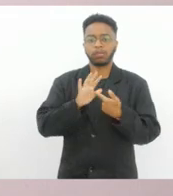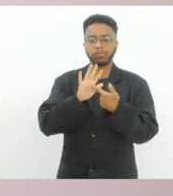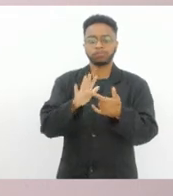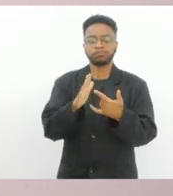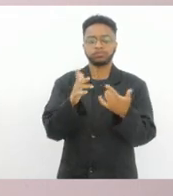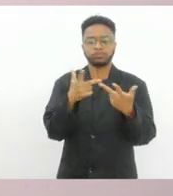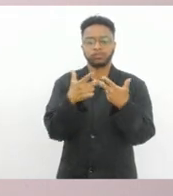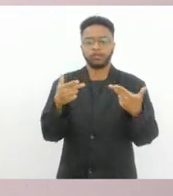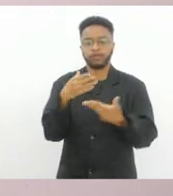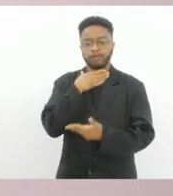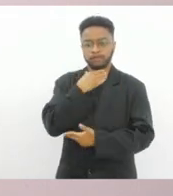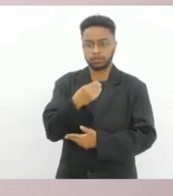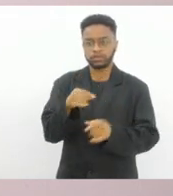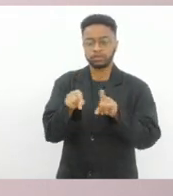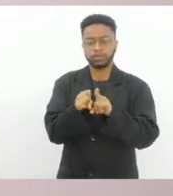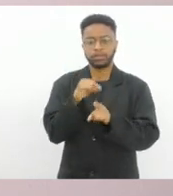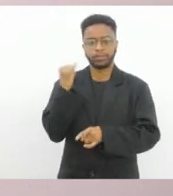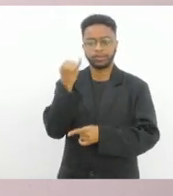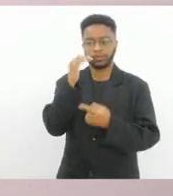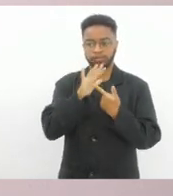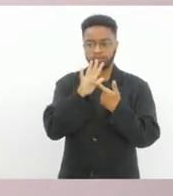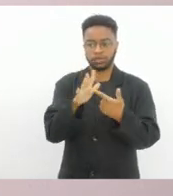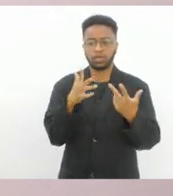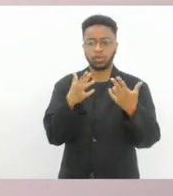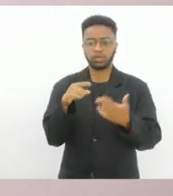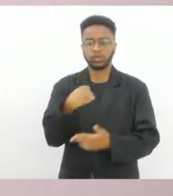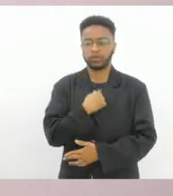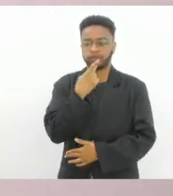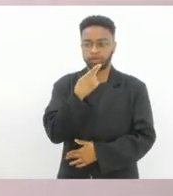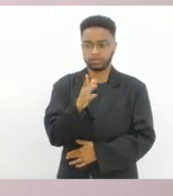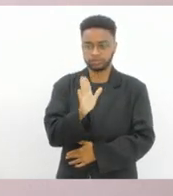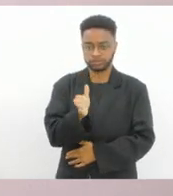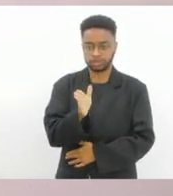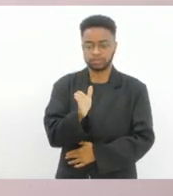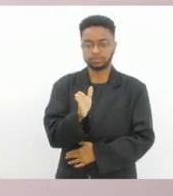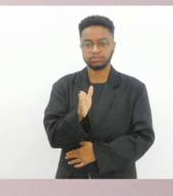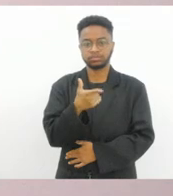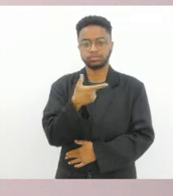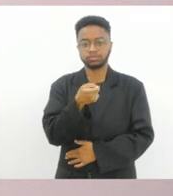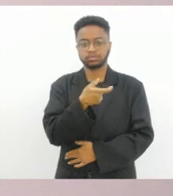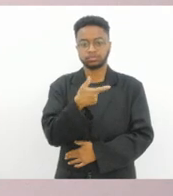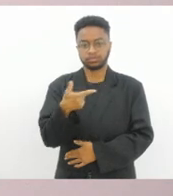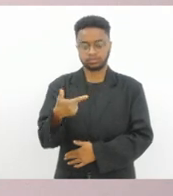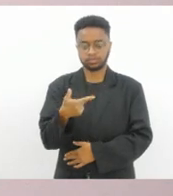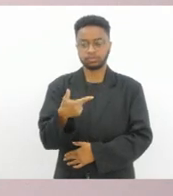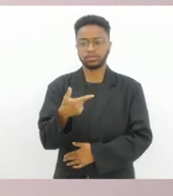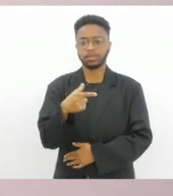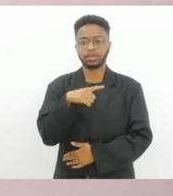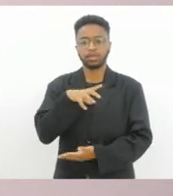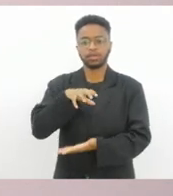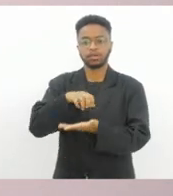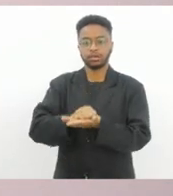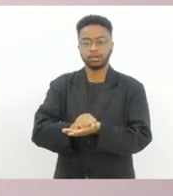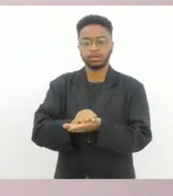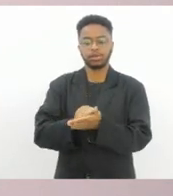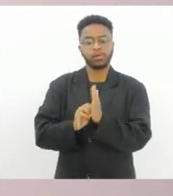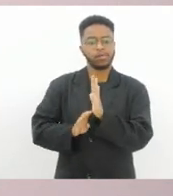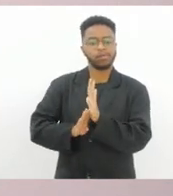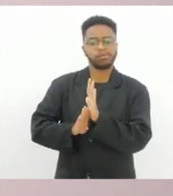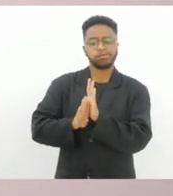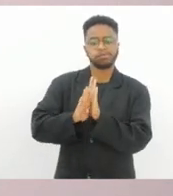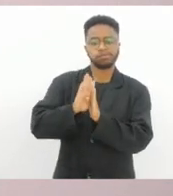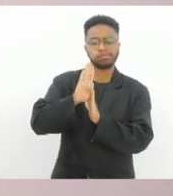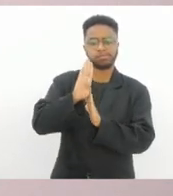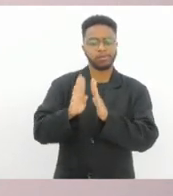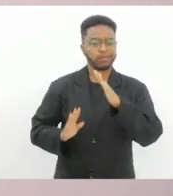destacar, como também mais uma vez já foi mencionado aqui na mesa, que em 2022 foi registrado o número mais elevado dos